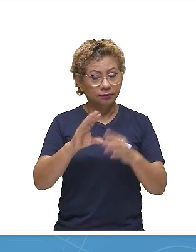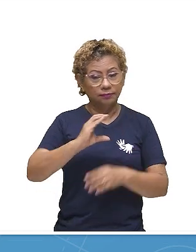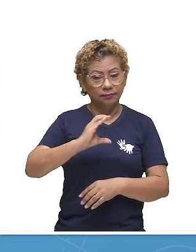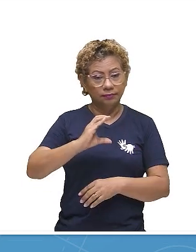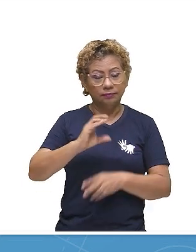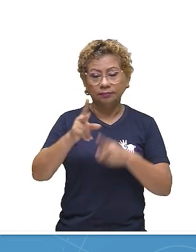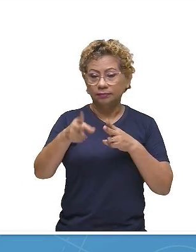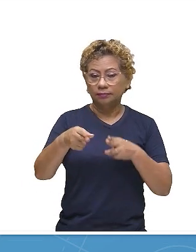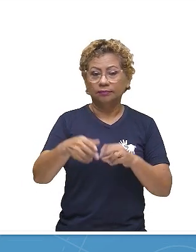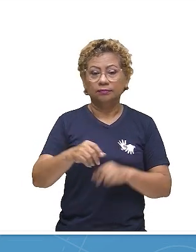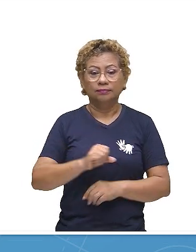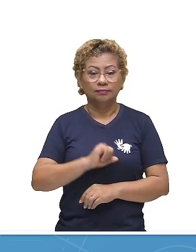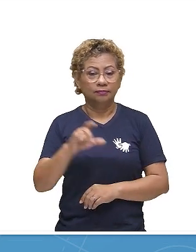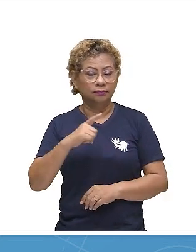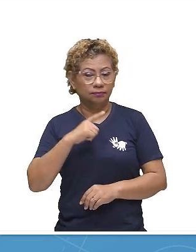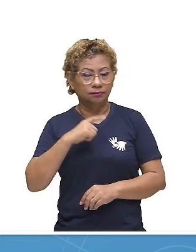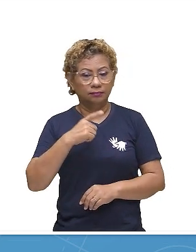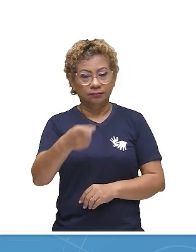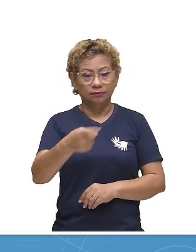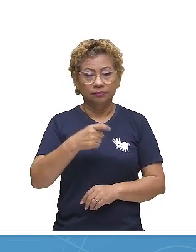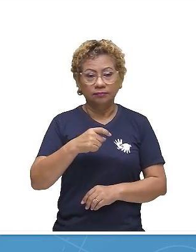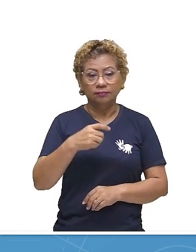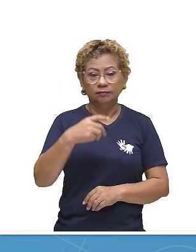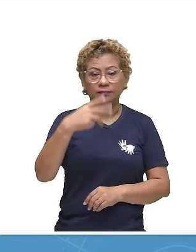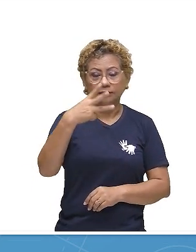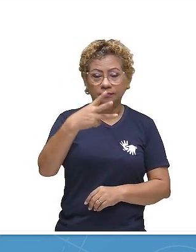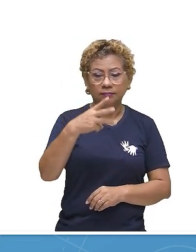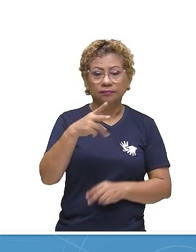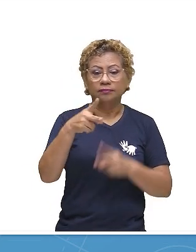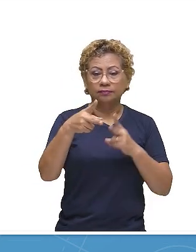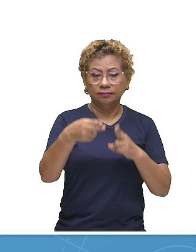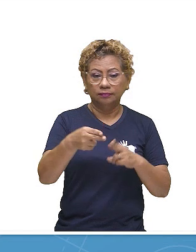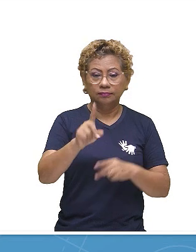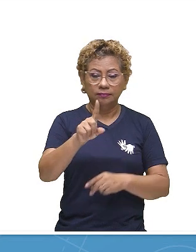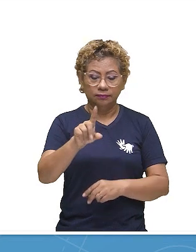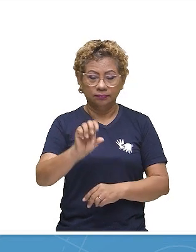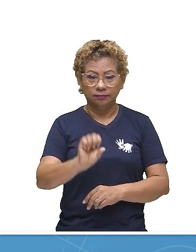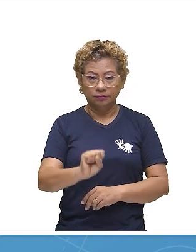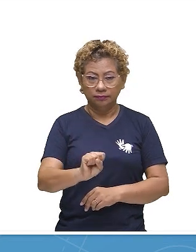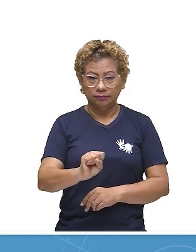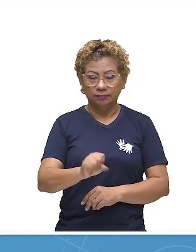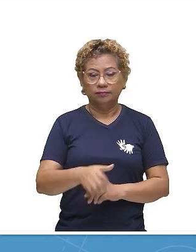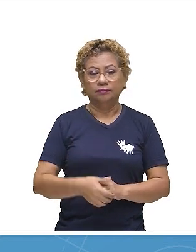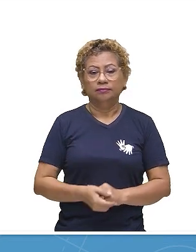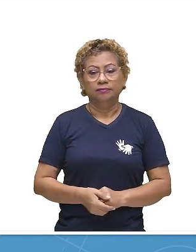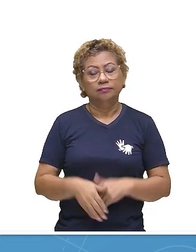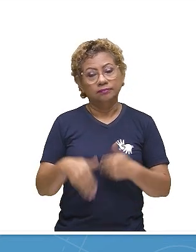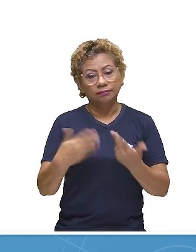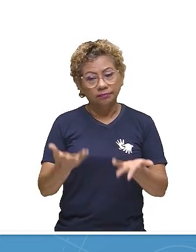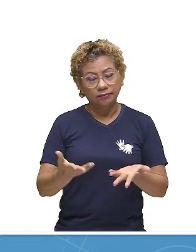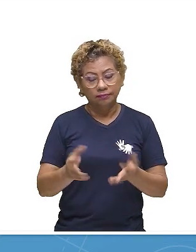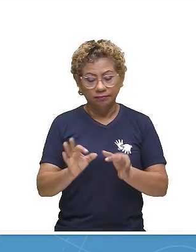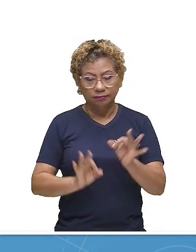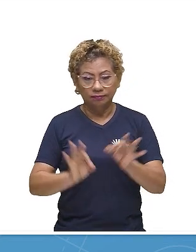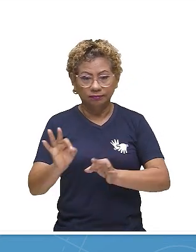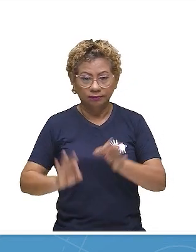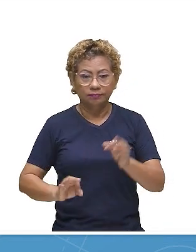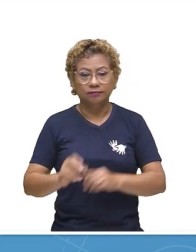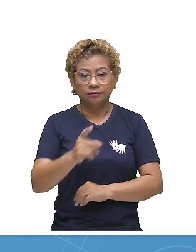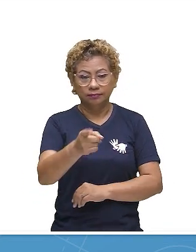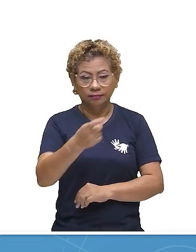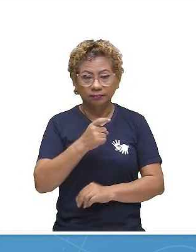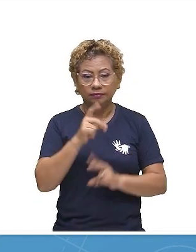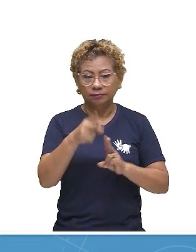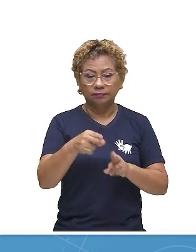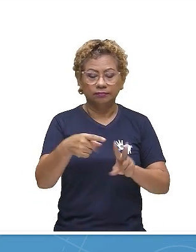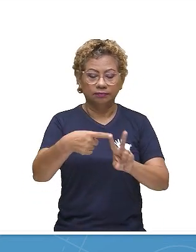Se eu tenho x ao cubo igual a 1/8, significa dizer que x deve ser igual à raiz cúbica de 1